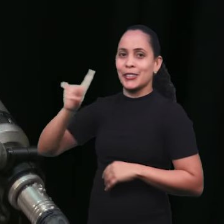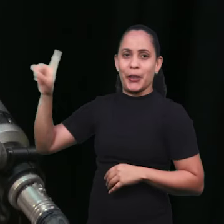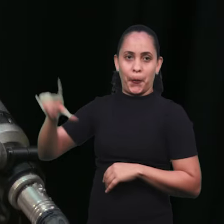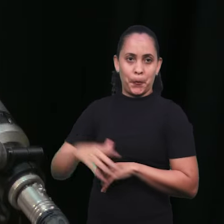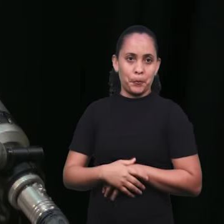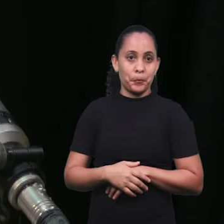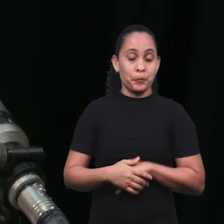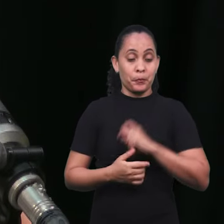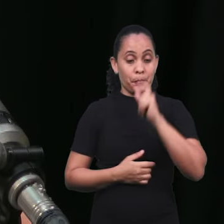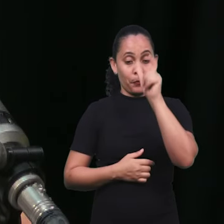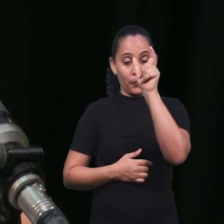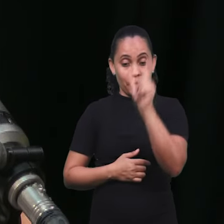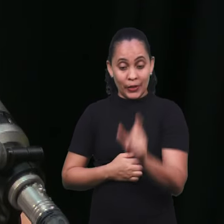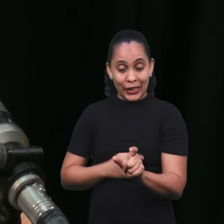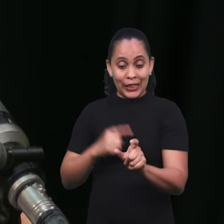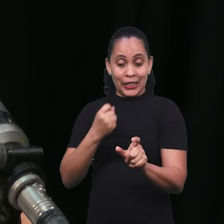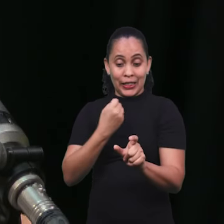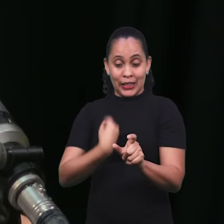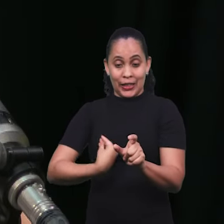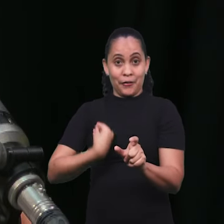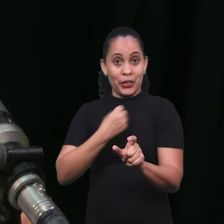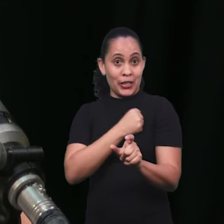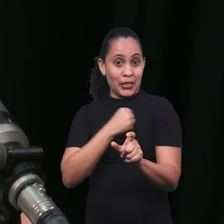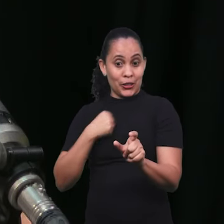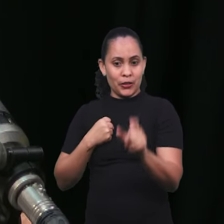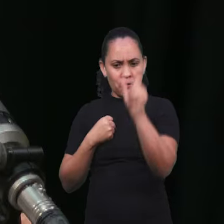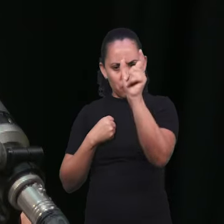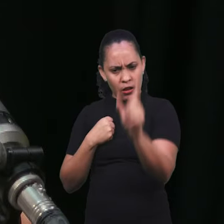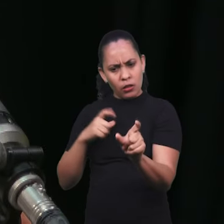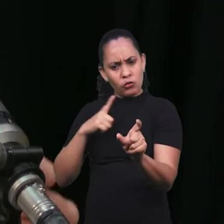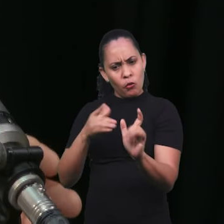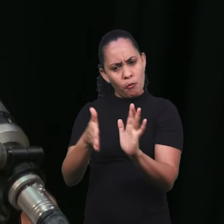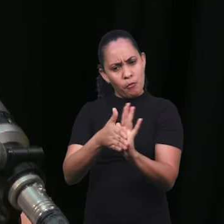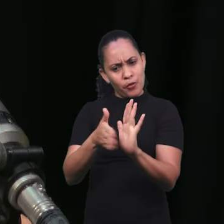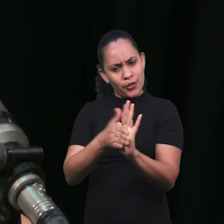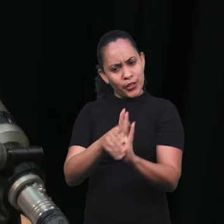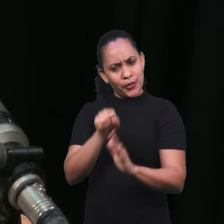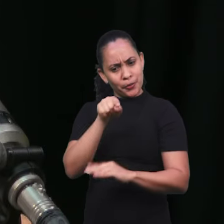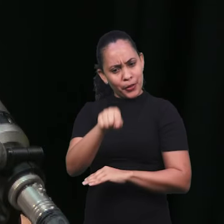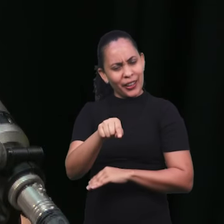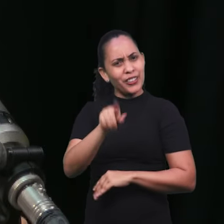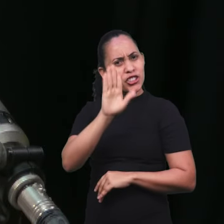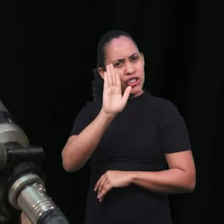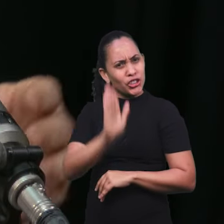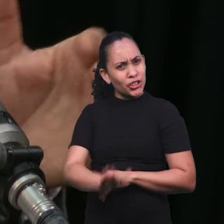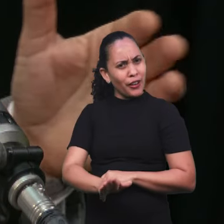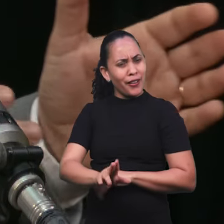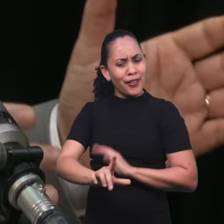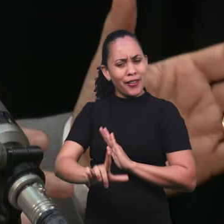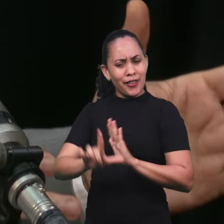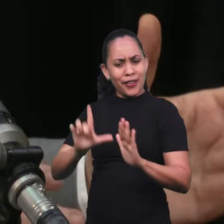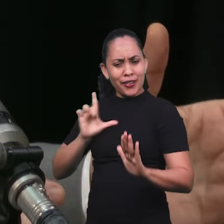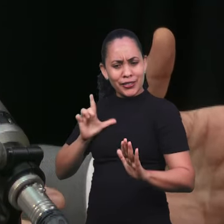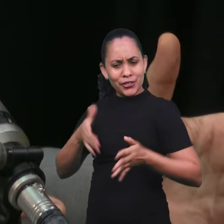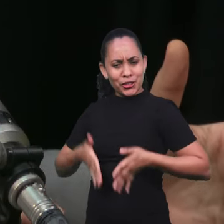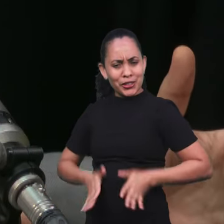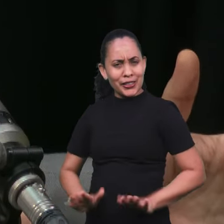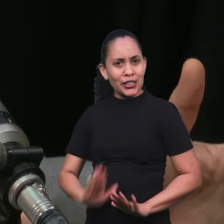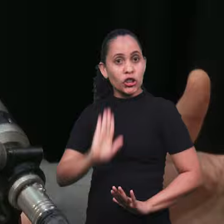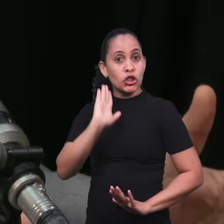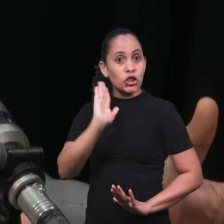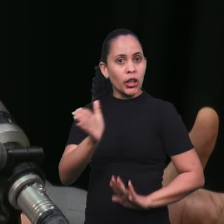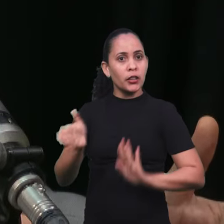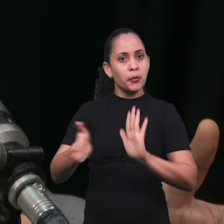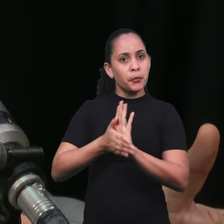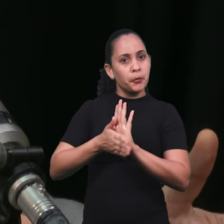É mais ou menos assim, a gente vê na vida de Samuel, na experiência de Samuel, que havia um projeto para ele. Esse projeto já estava definido desde antes